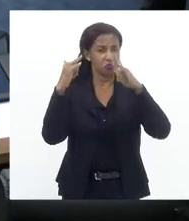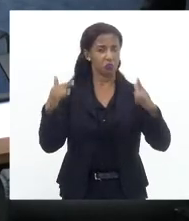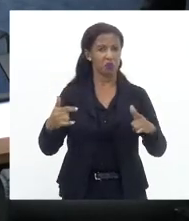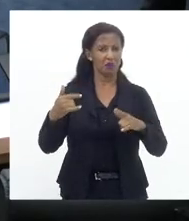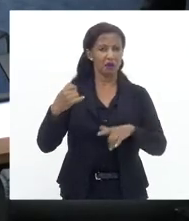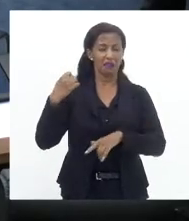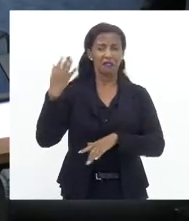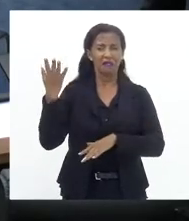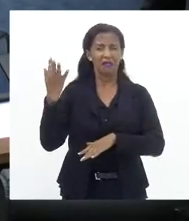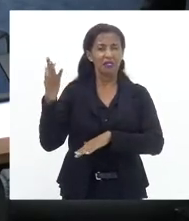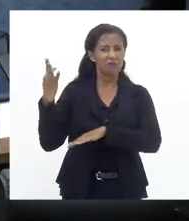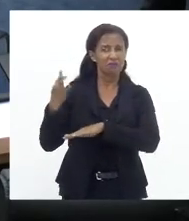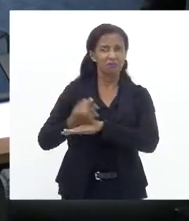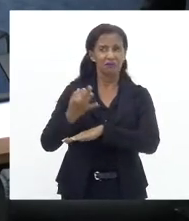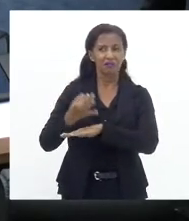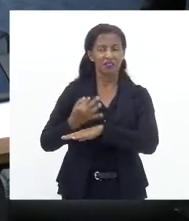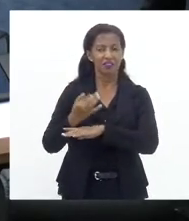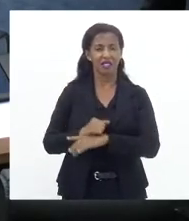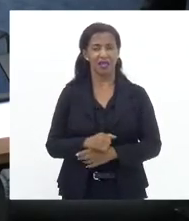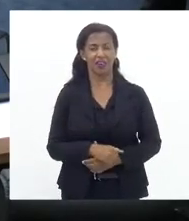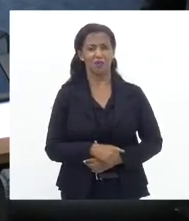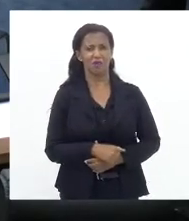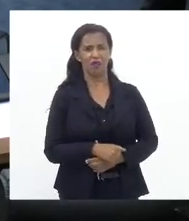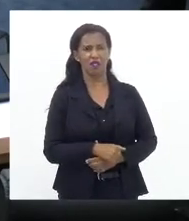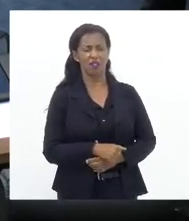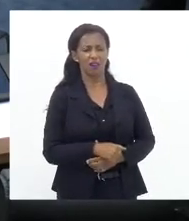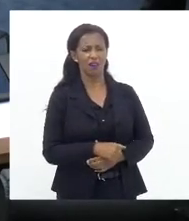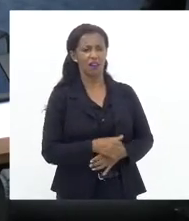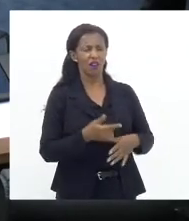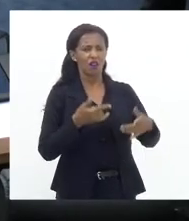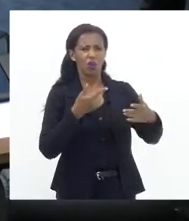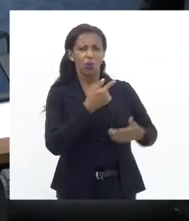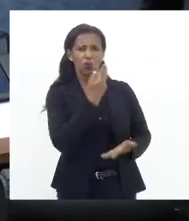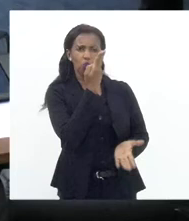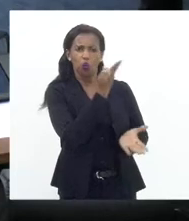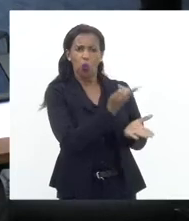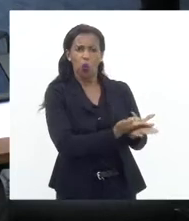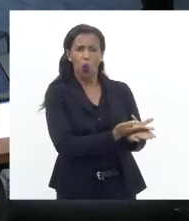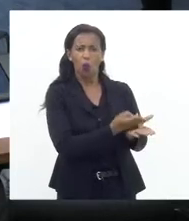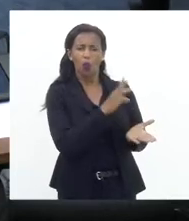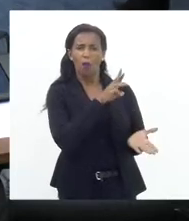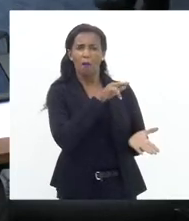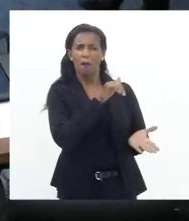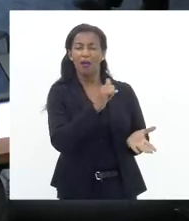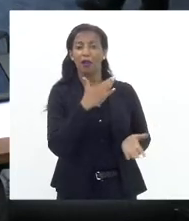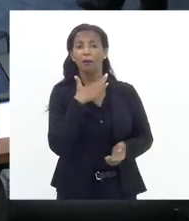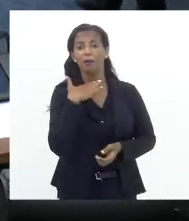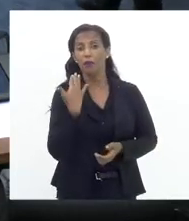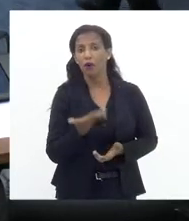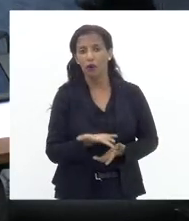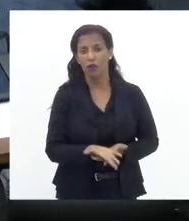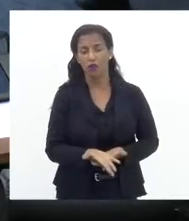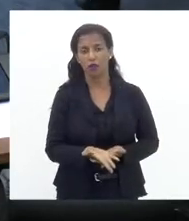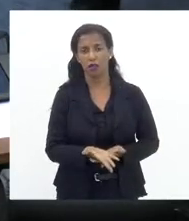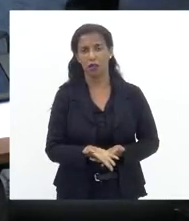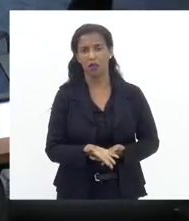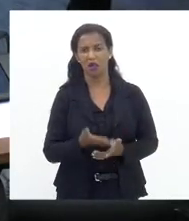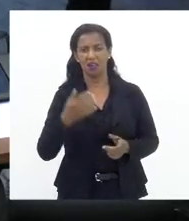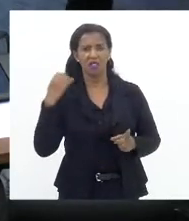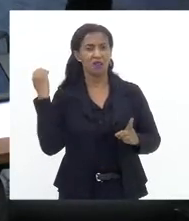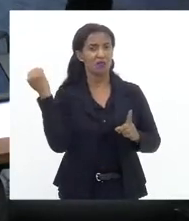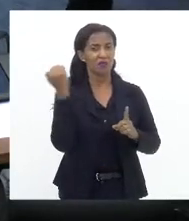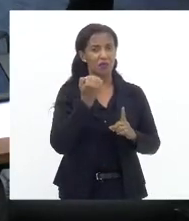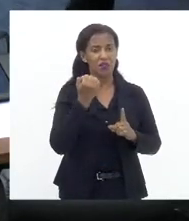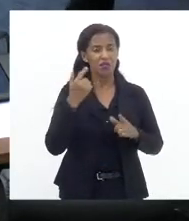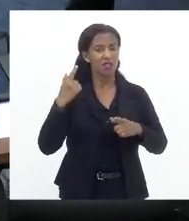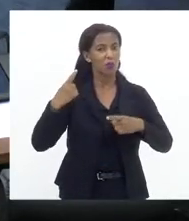tem uma que trama entre pude a em cima do caixão de Marielle Franco morta não feminicídio